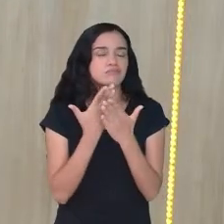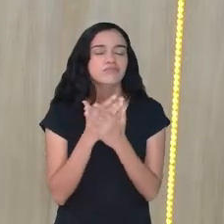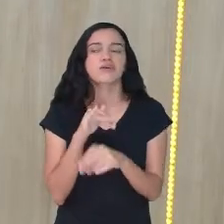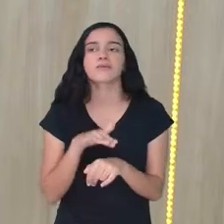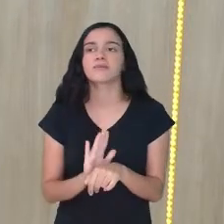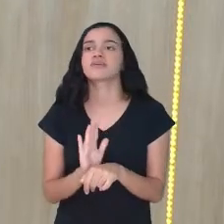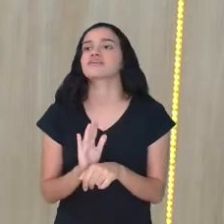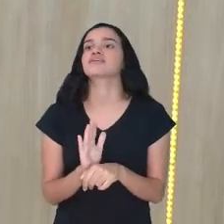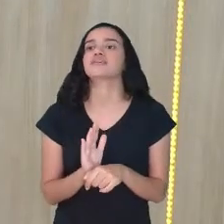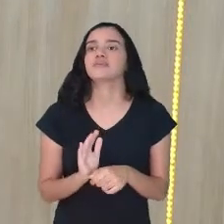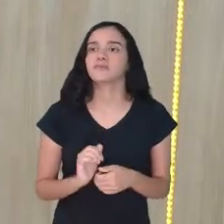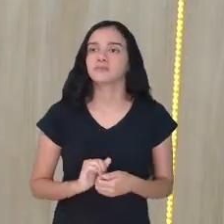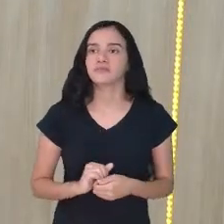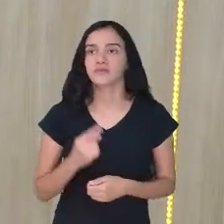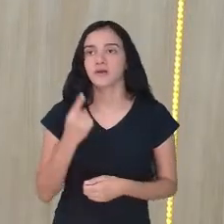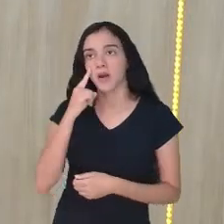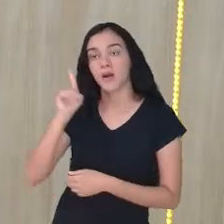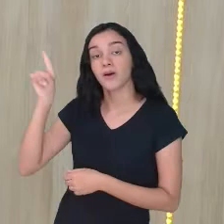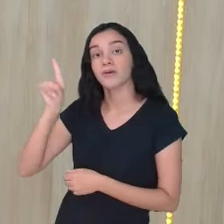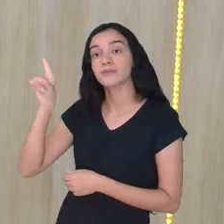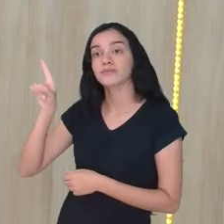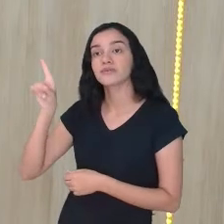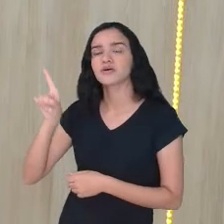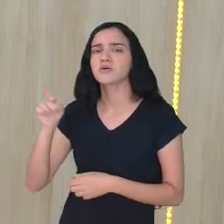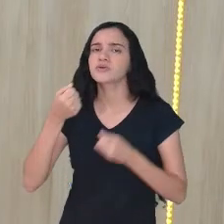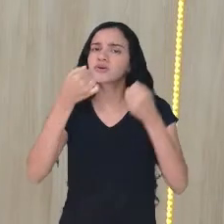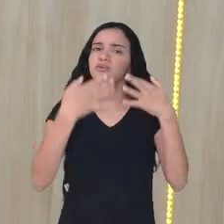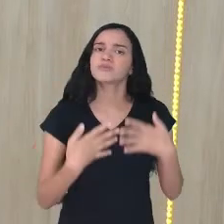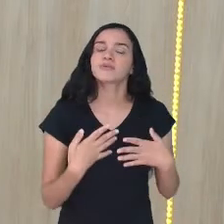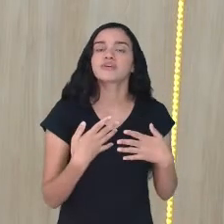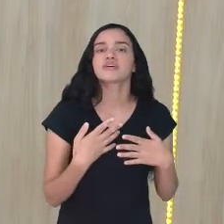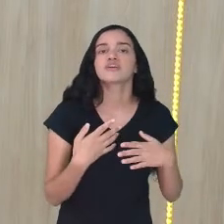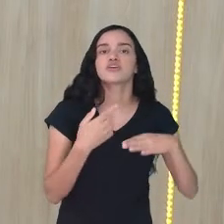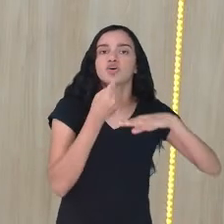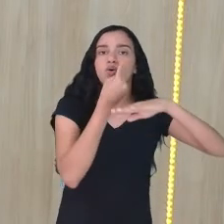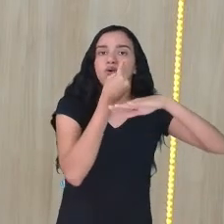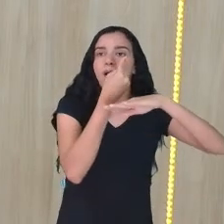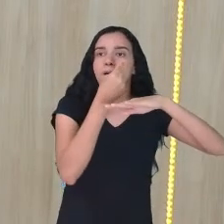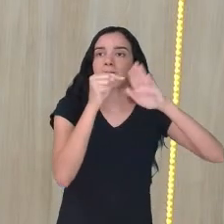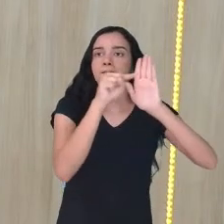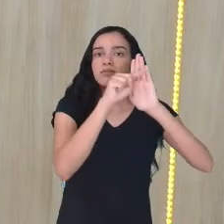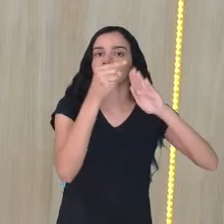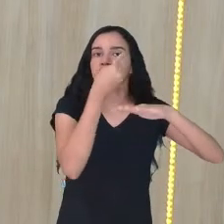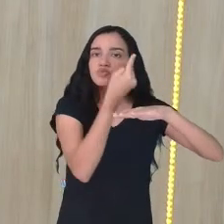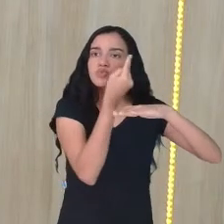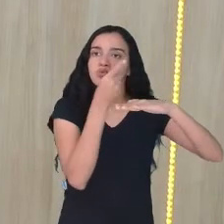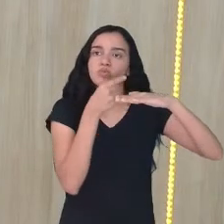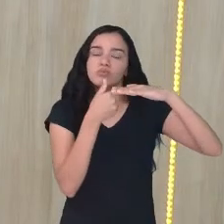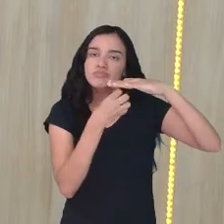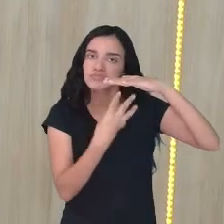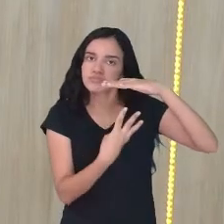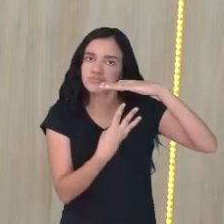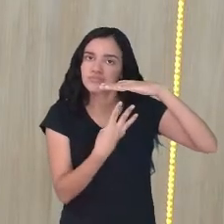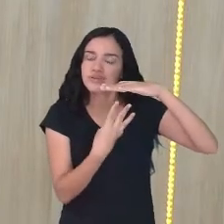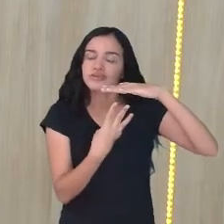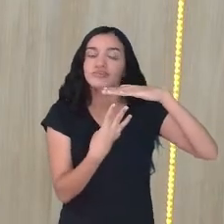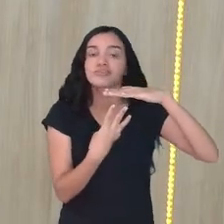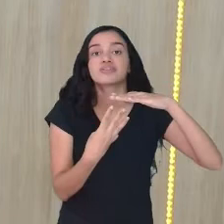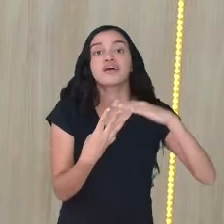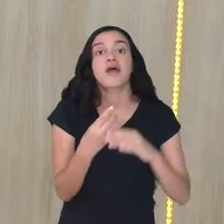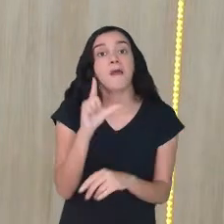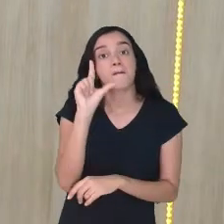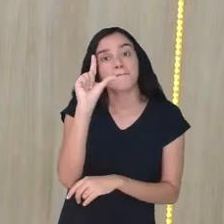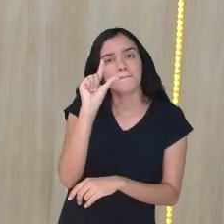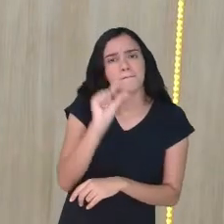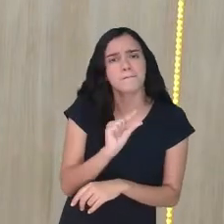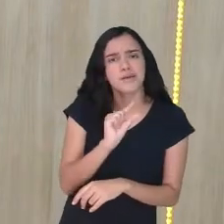questão. Veja o que eu acabei de dizer, menos 1/3, ele está entre 0 e 1. Ele é menor que